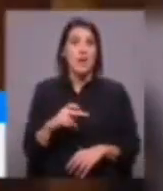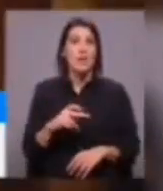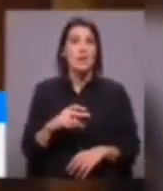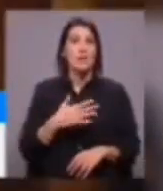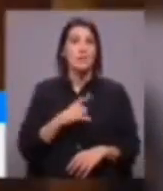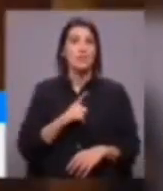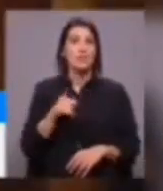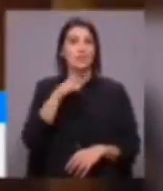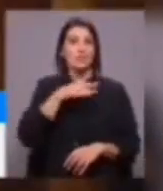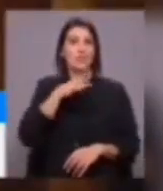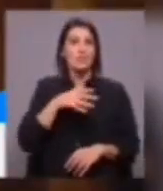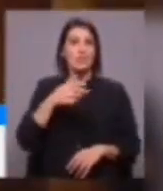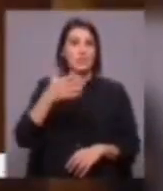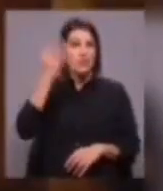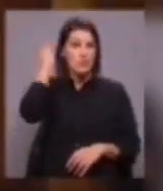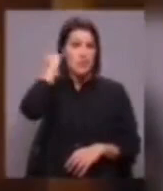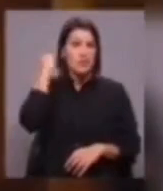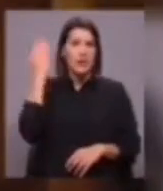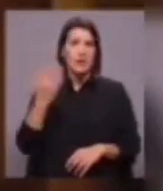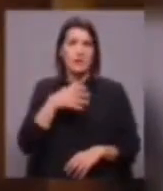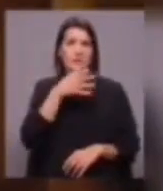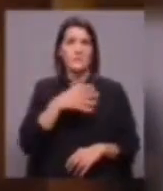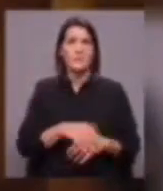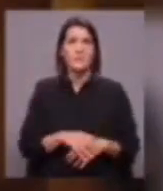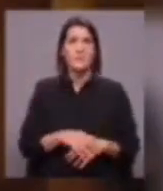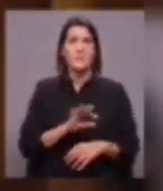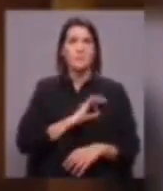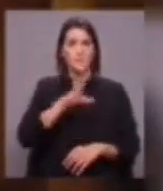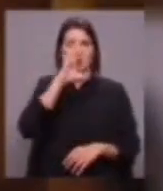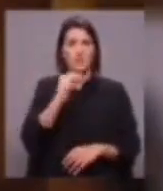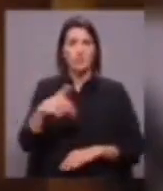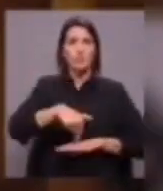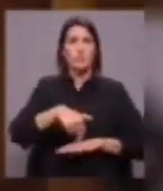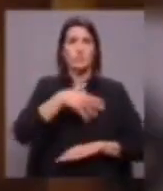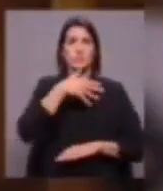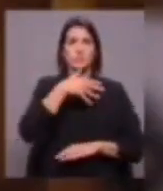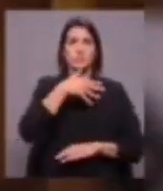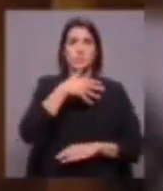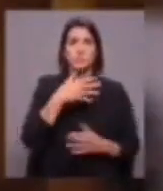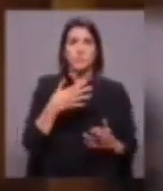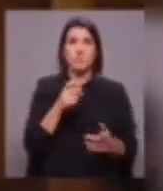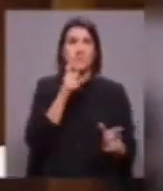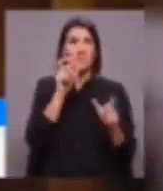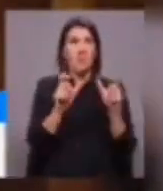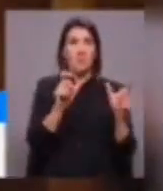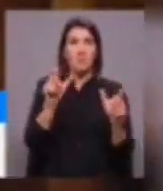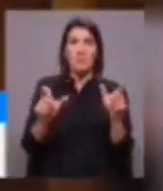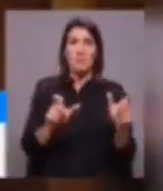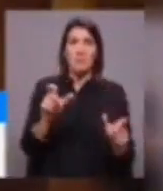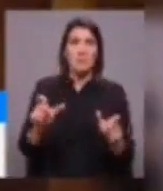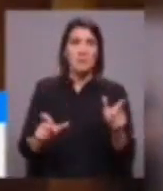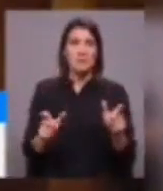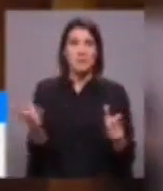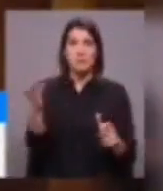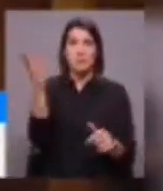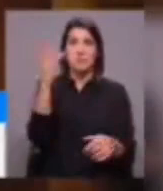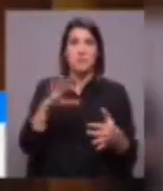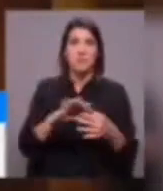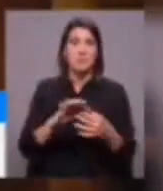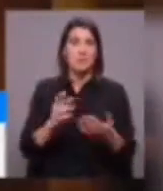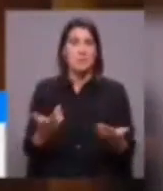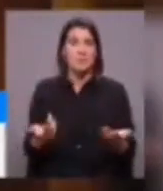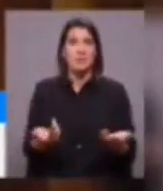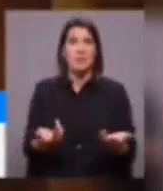ouviu isto esteve aqui a fazer um debate cheio de parangolés cheio de jargão sobre inovação que vai das